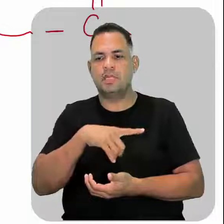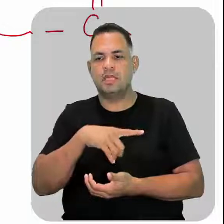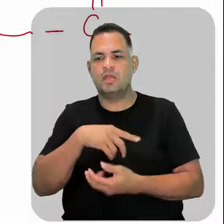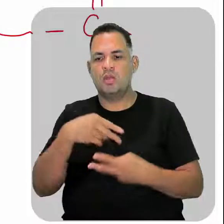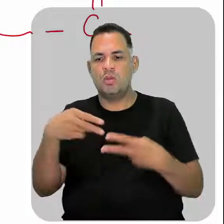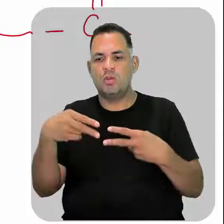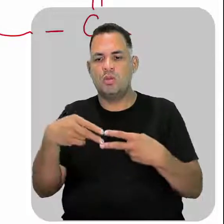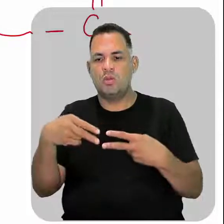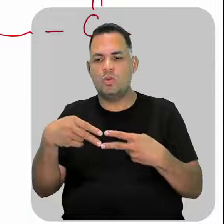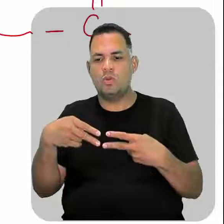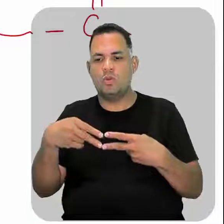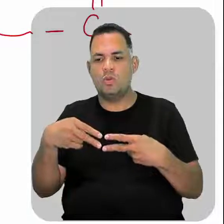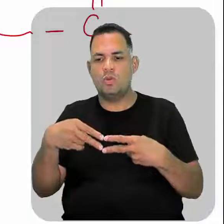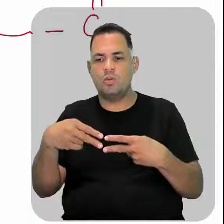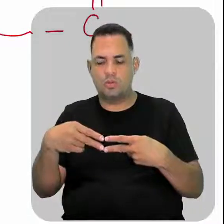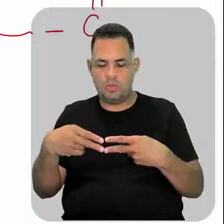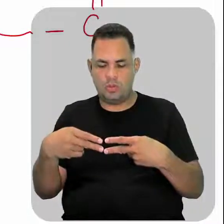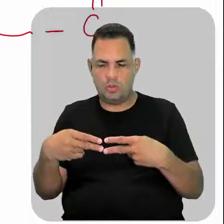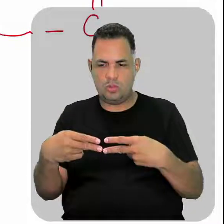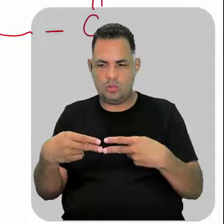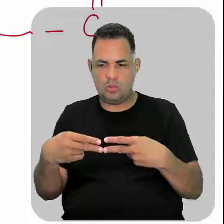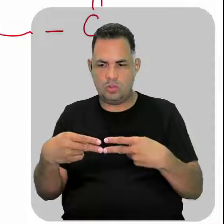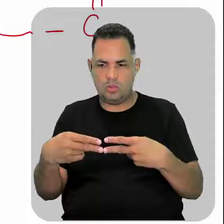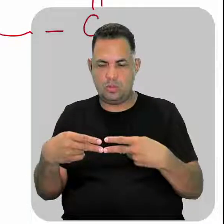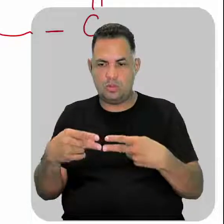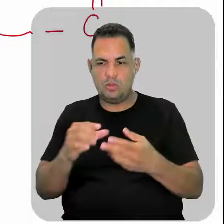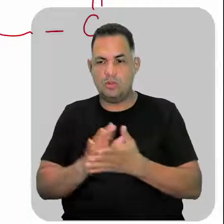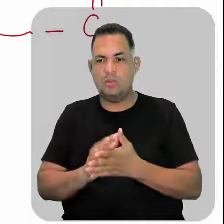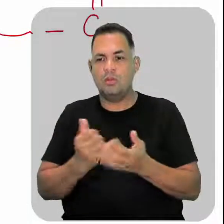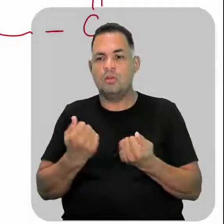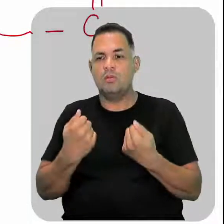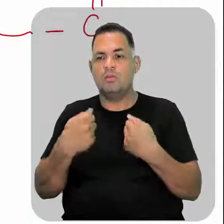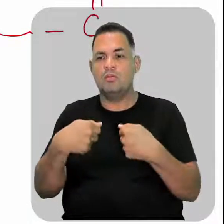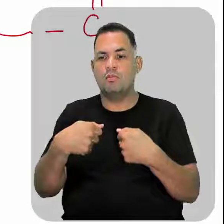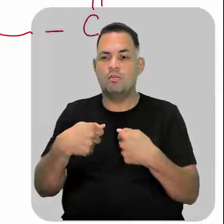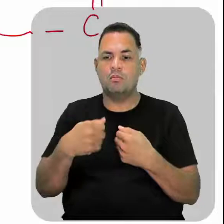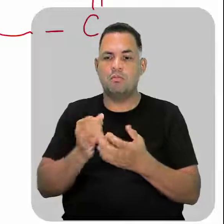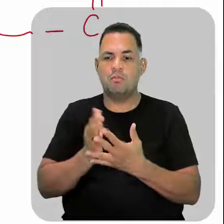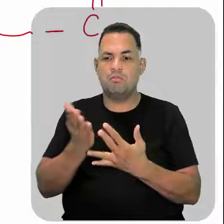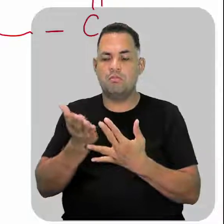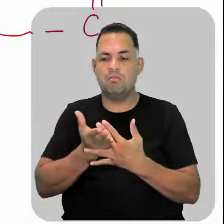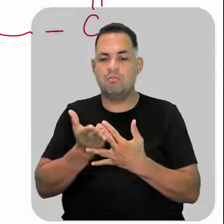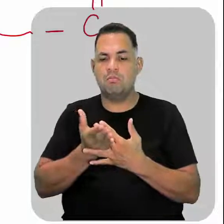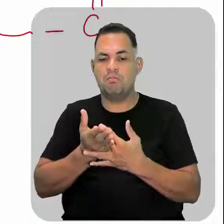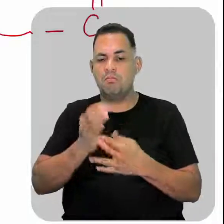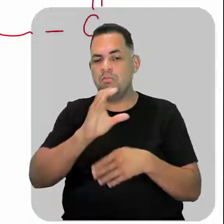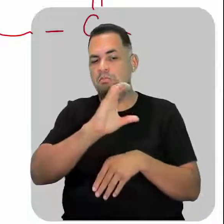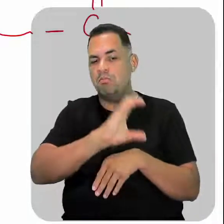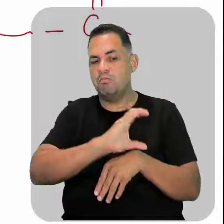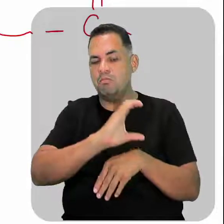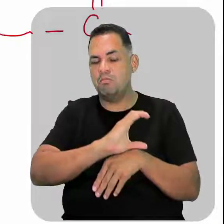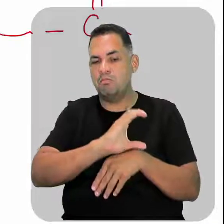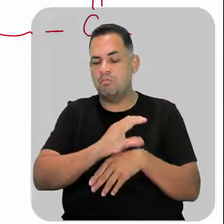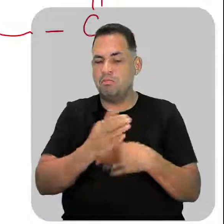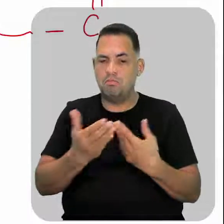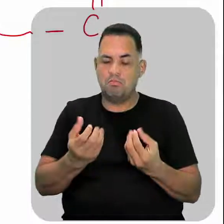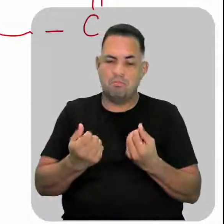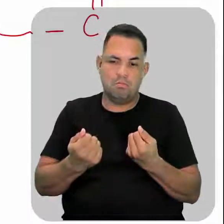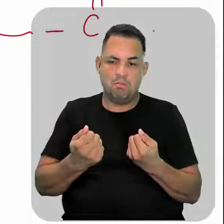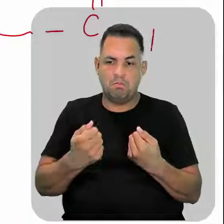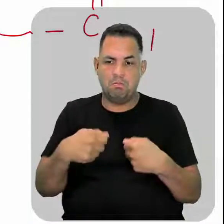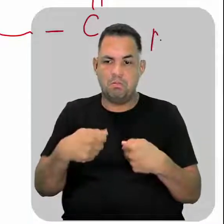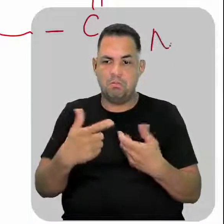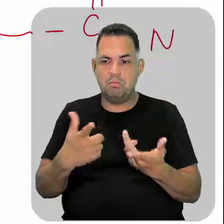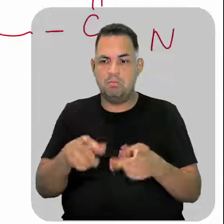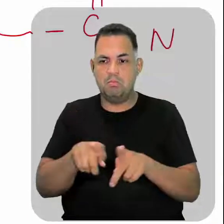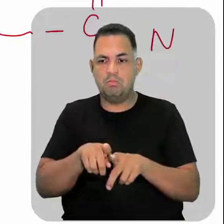dupla do carbono com o oxigênio e ela pode aparecer entre átomos de carbono ou não, né? Algumas vezes eu